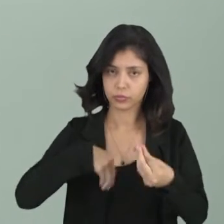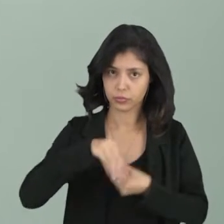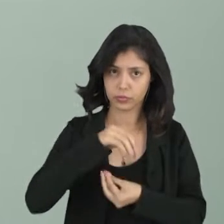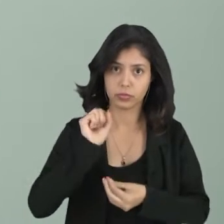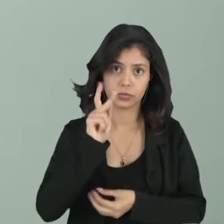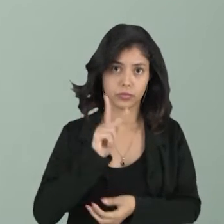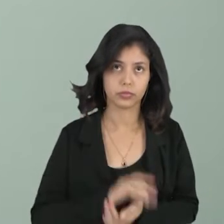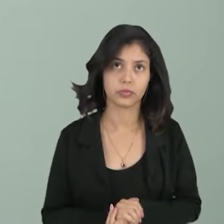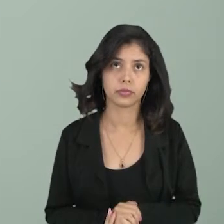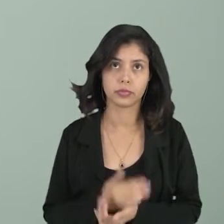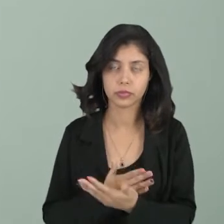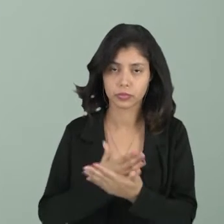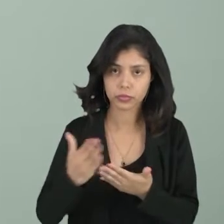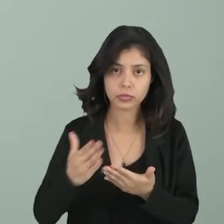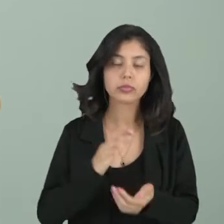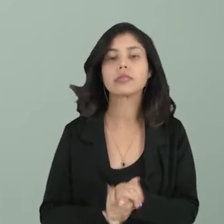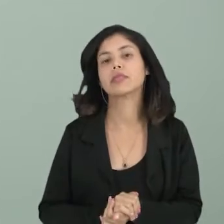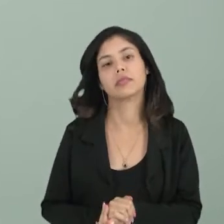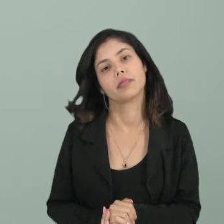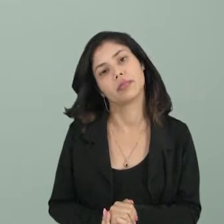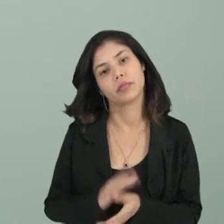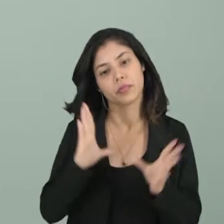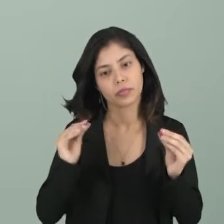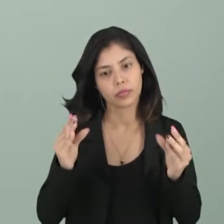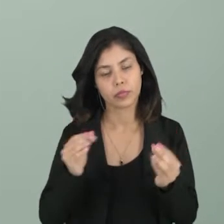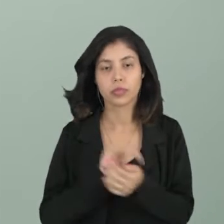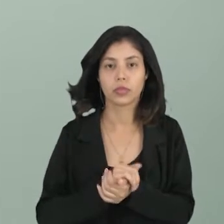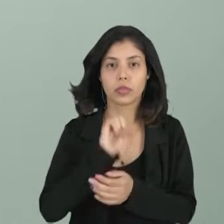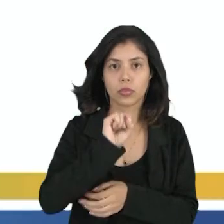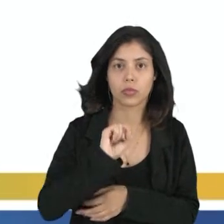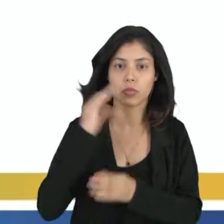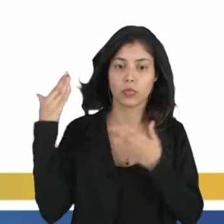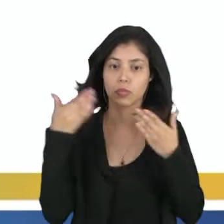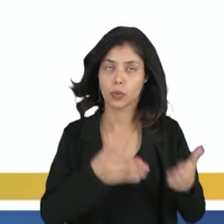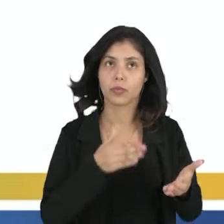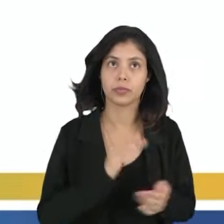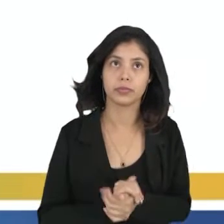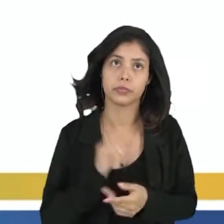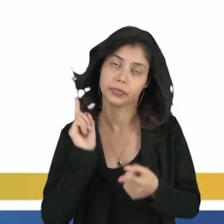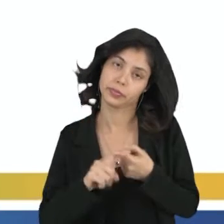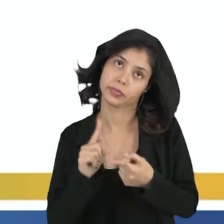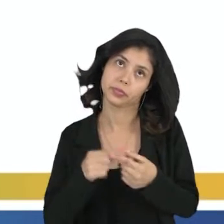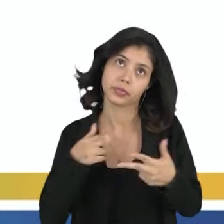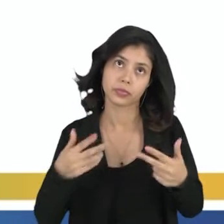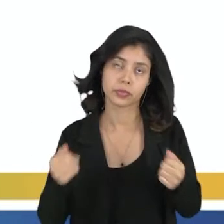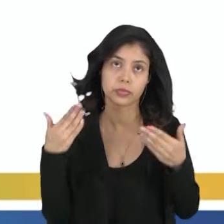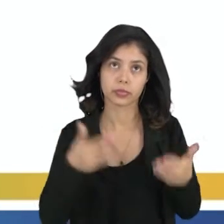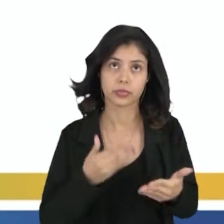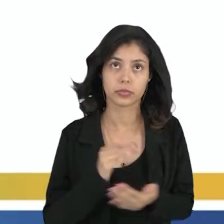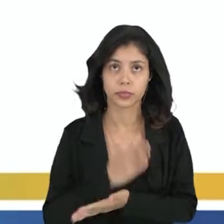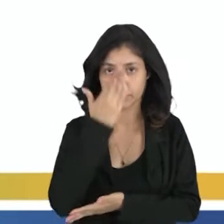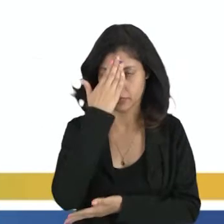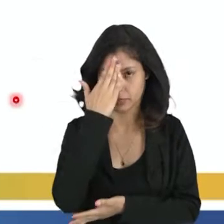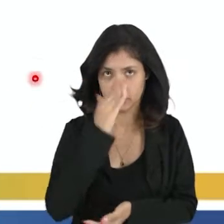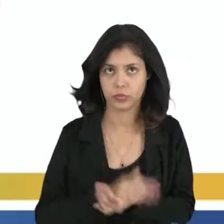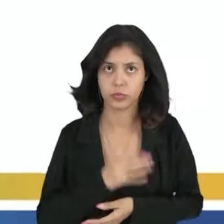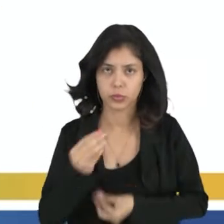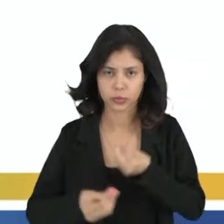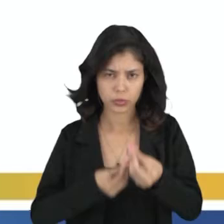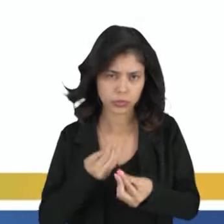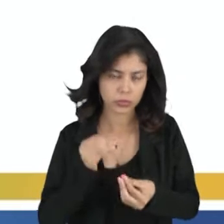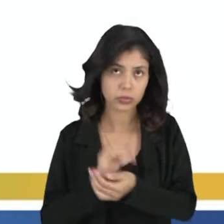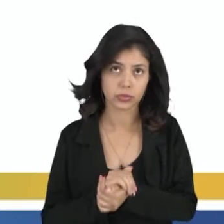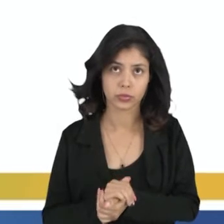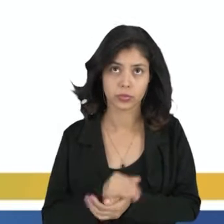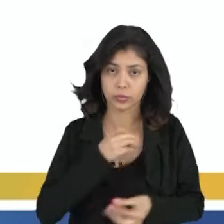reações, ok? Vamos iniciar com os objetivos da nossa aula de hoje? Bom, primeiro objetivo, nós vamos compreender como